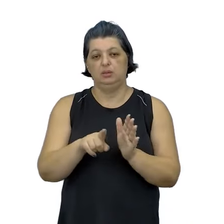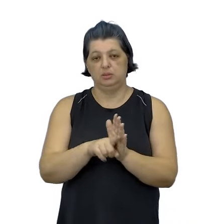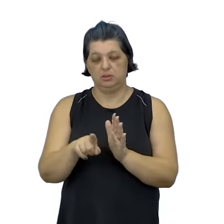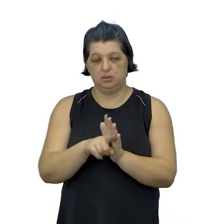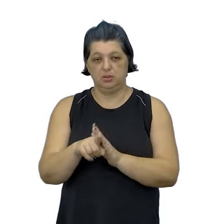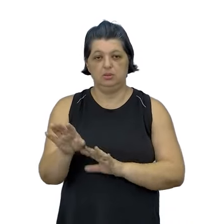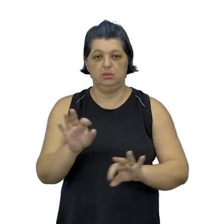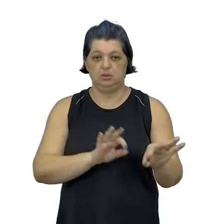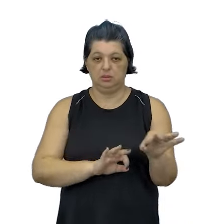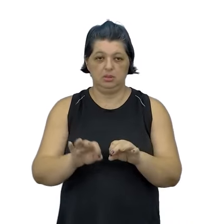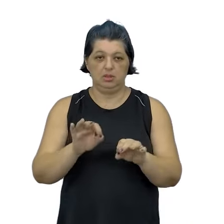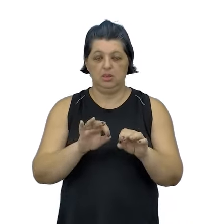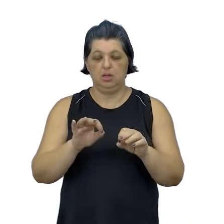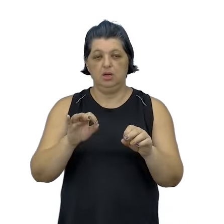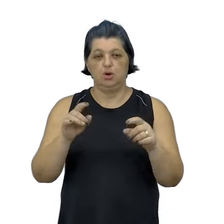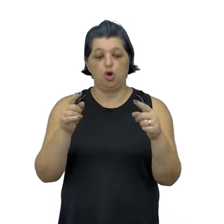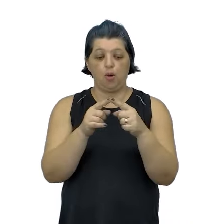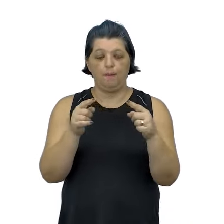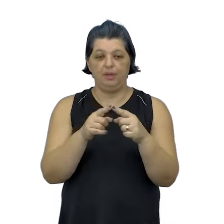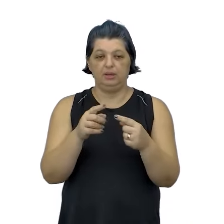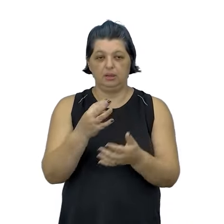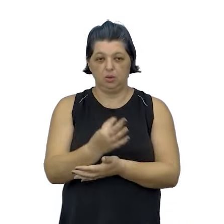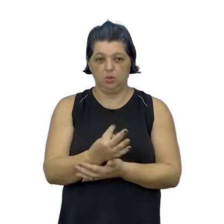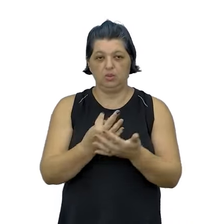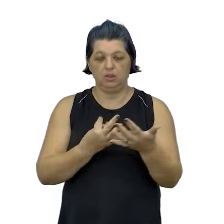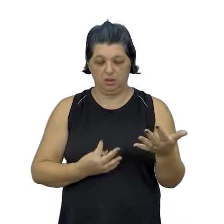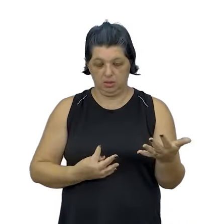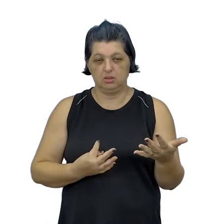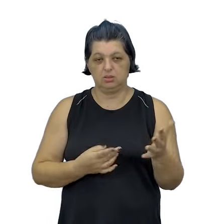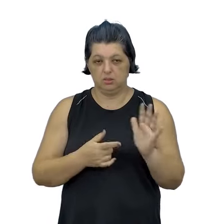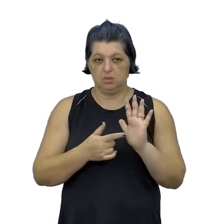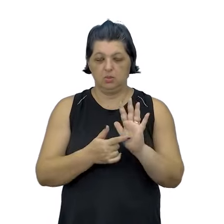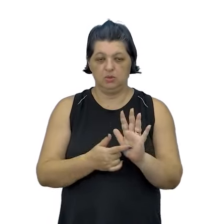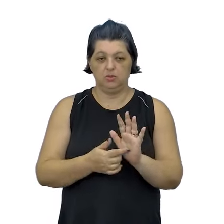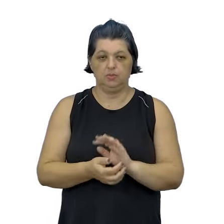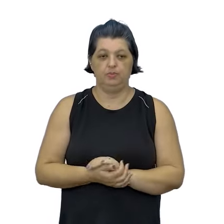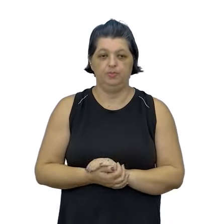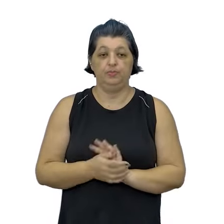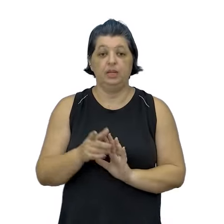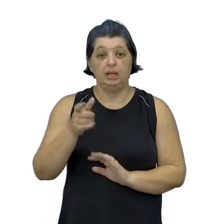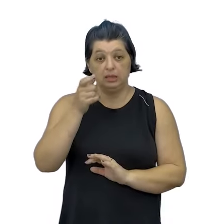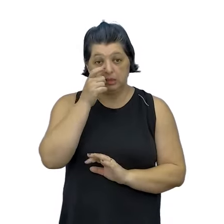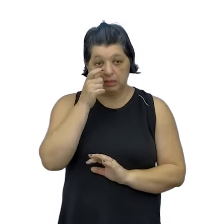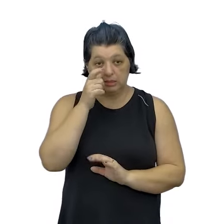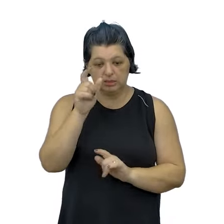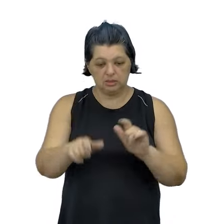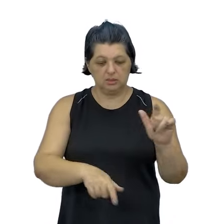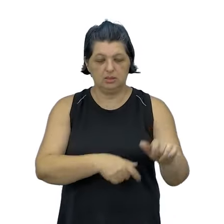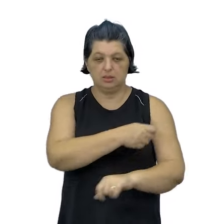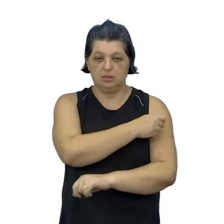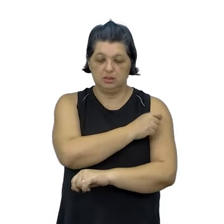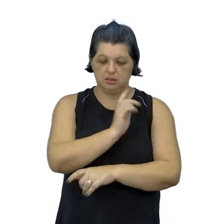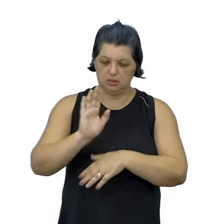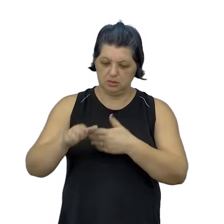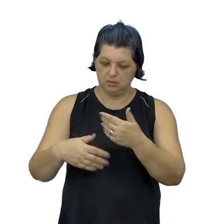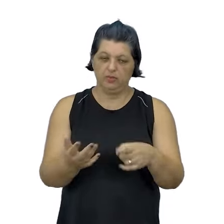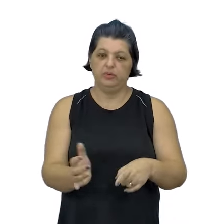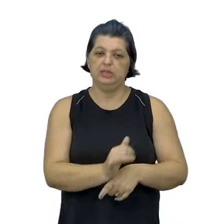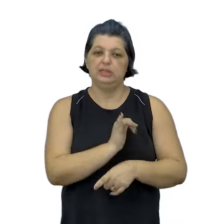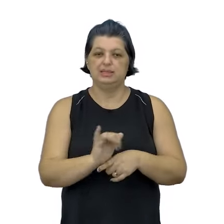relativas ao texto, né? Que a gente abordou. Então, é interessante que os estudantes desenvolvam, né, essas estratégias